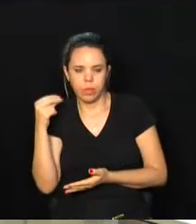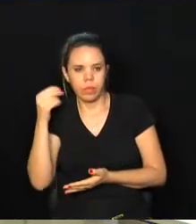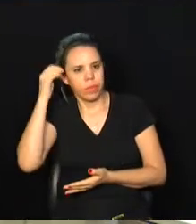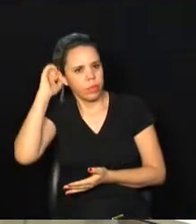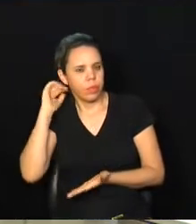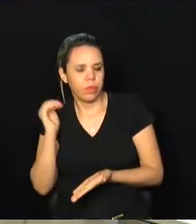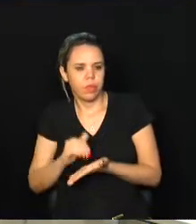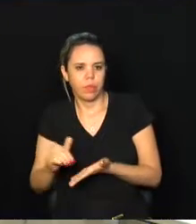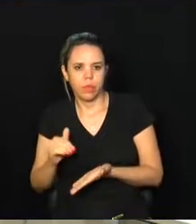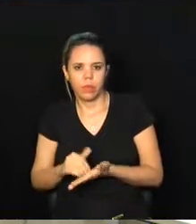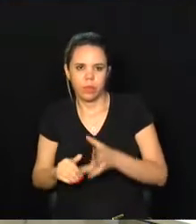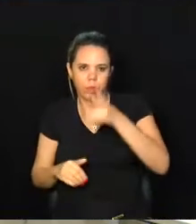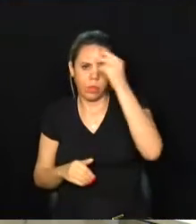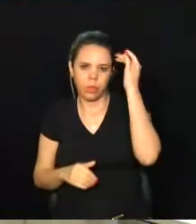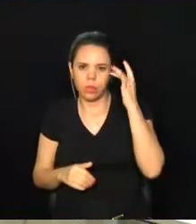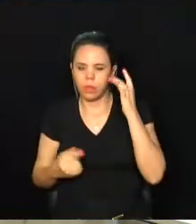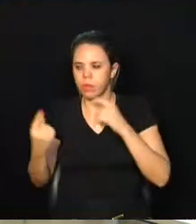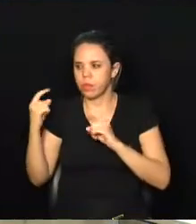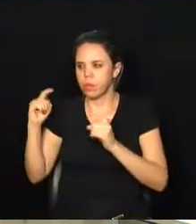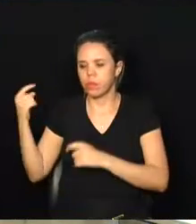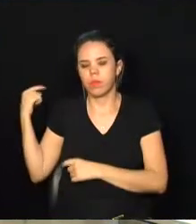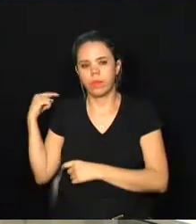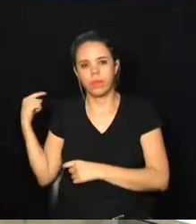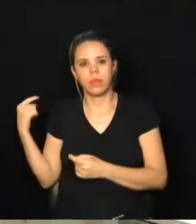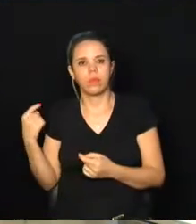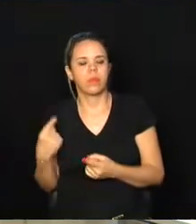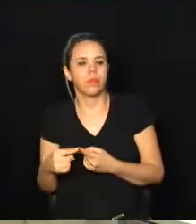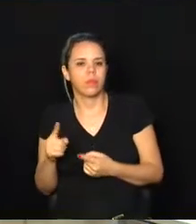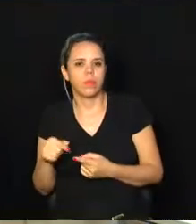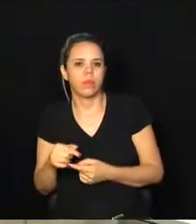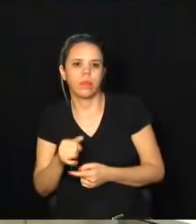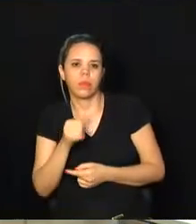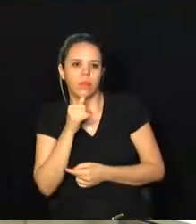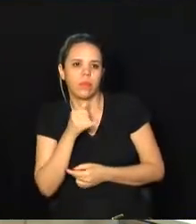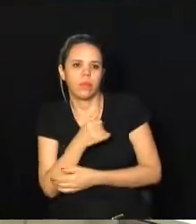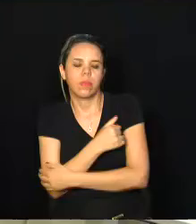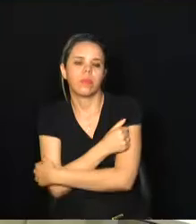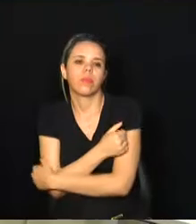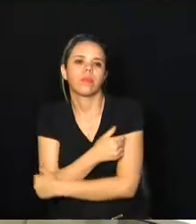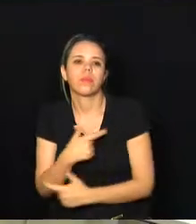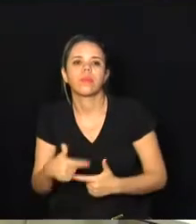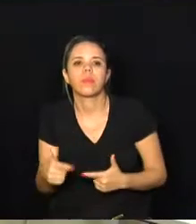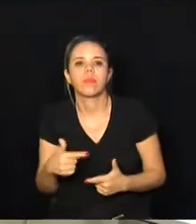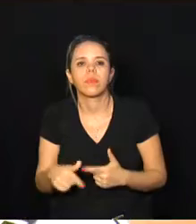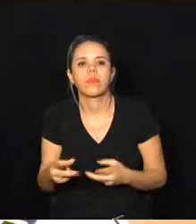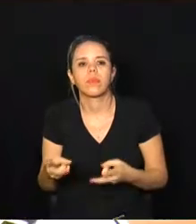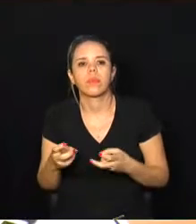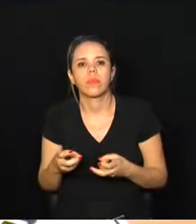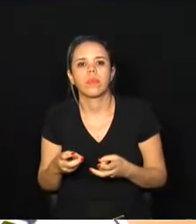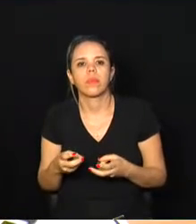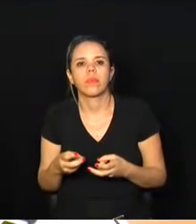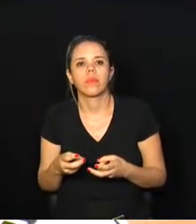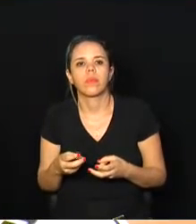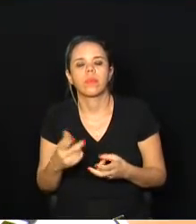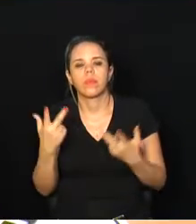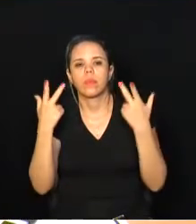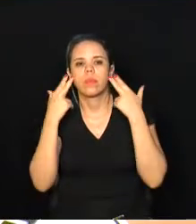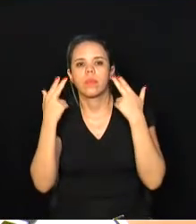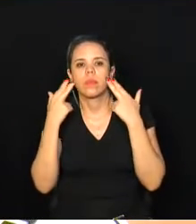secretário quanto para o prefeito, acho que na última reunião, porque é um problema que a gente identificou que é muito recorrente,